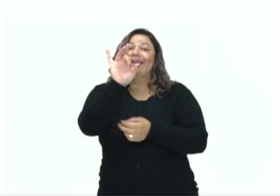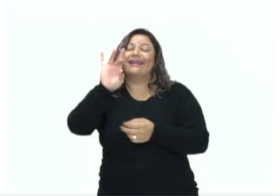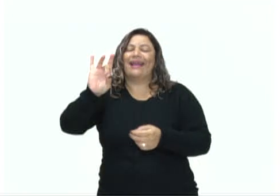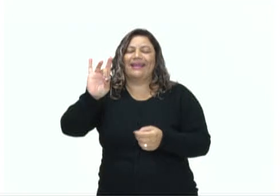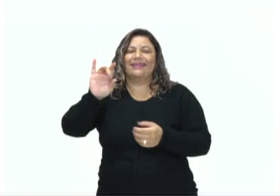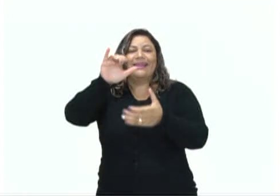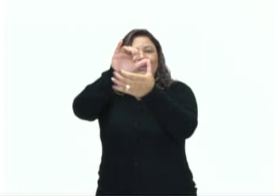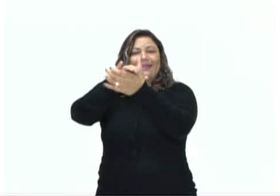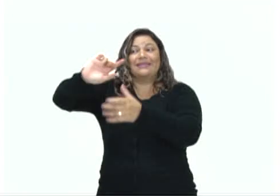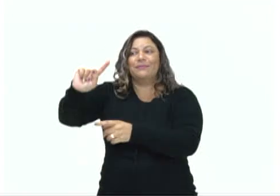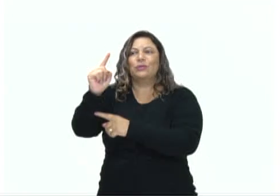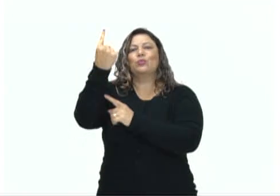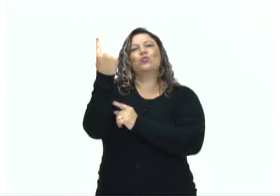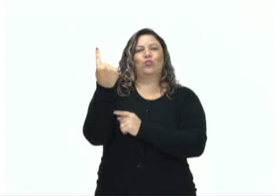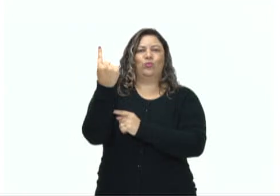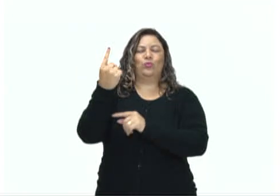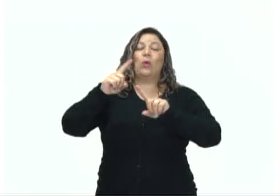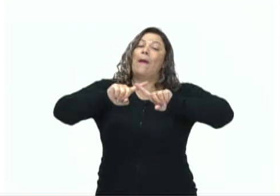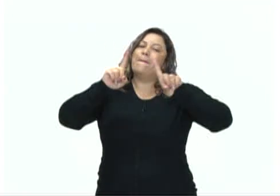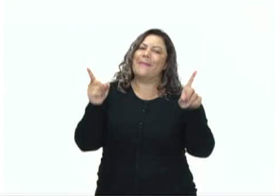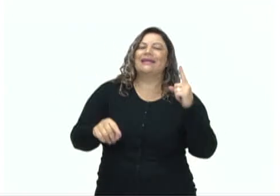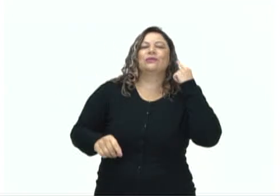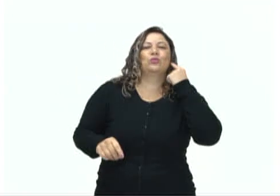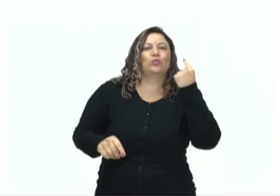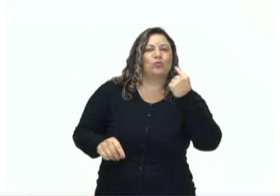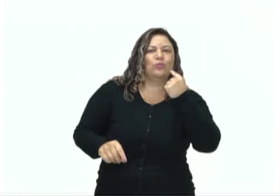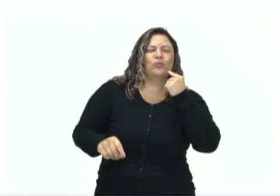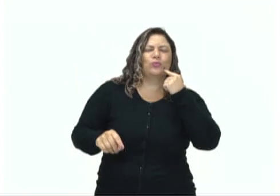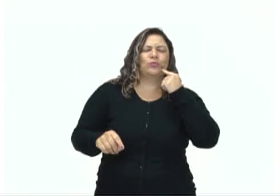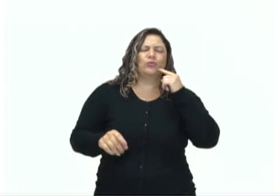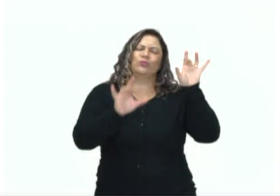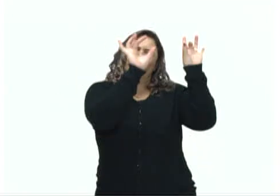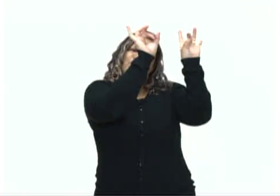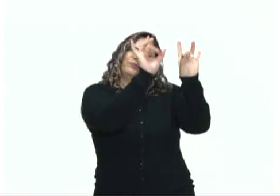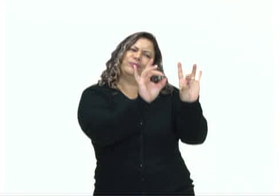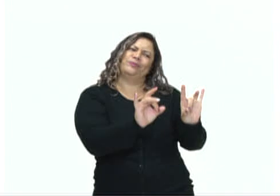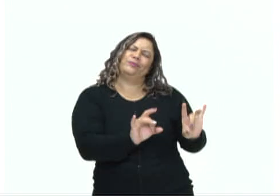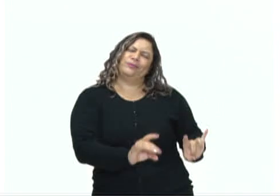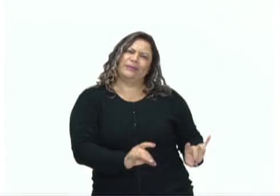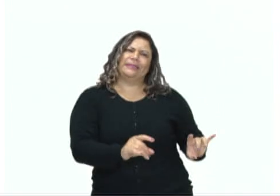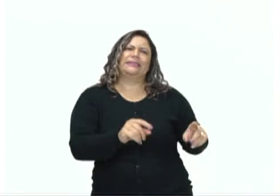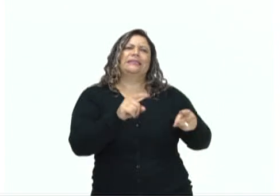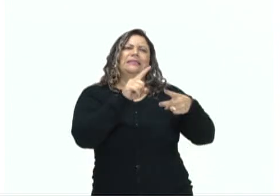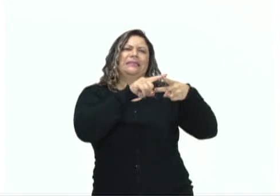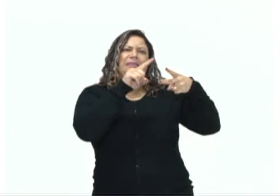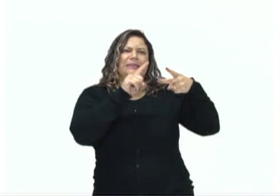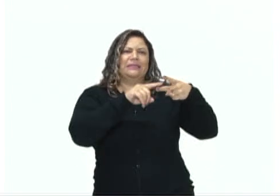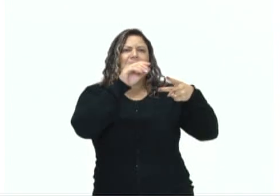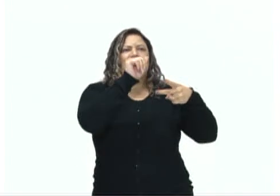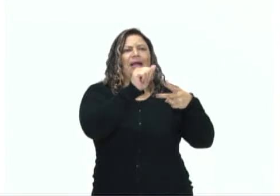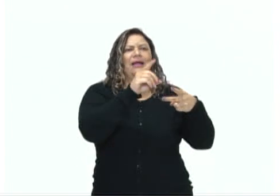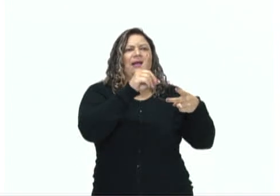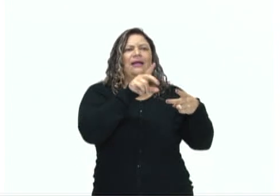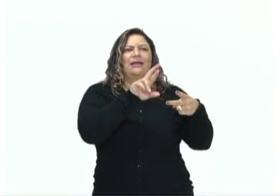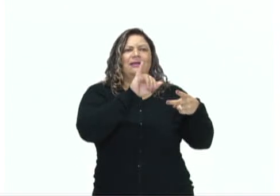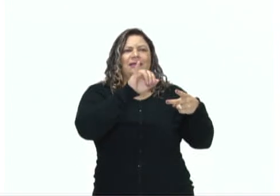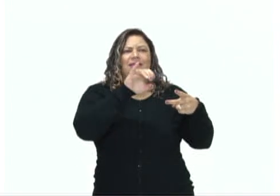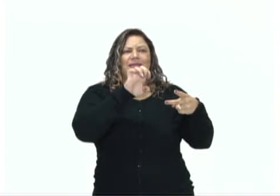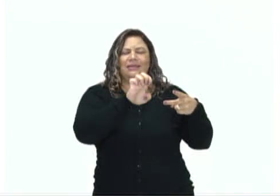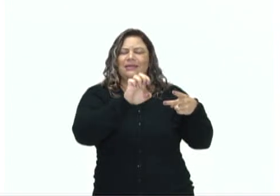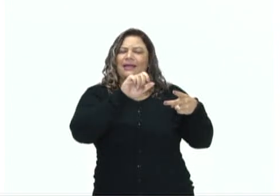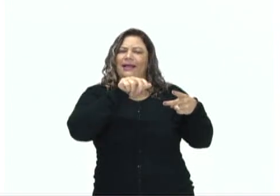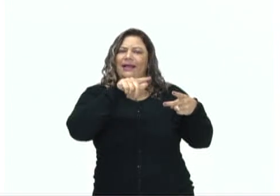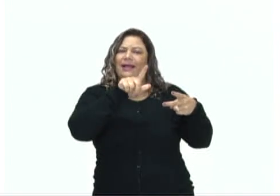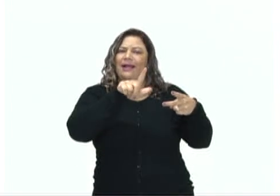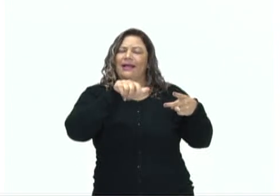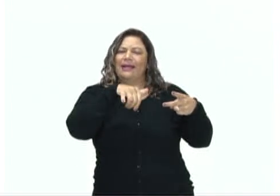único, mas dos surdos, em especial de Adriele e Adalberto, ficou marcado porque percebi